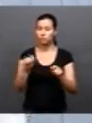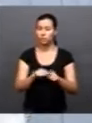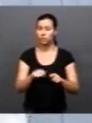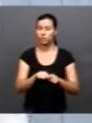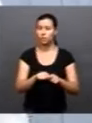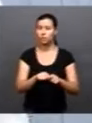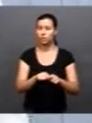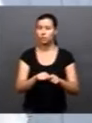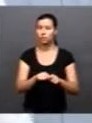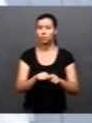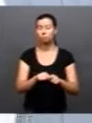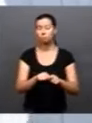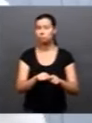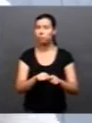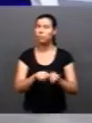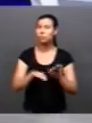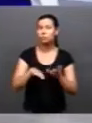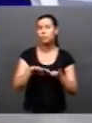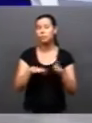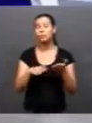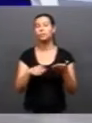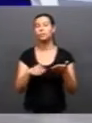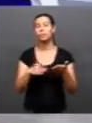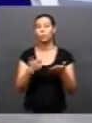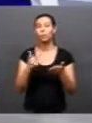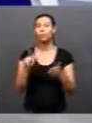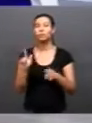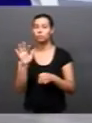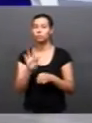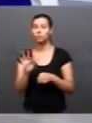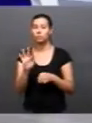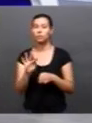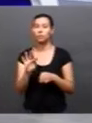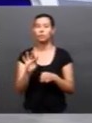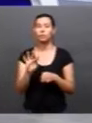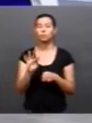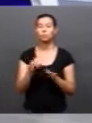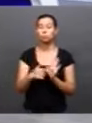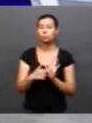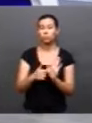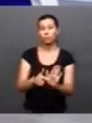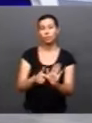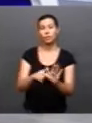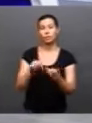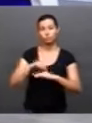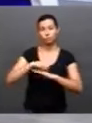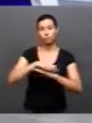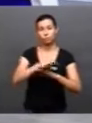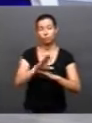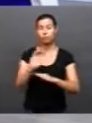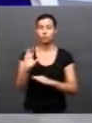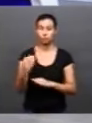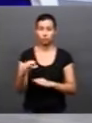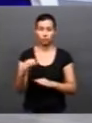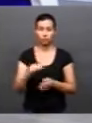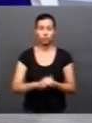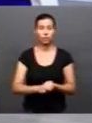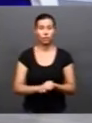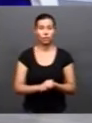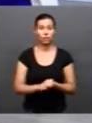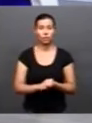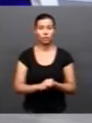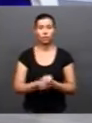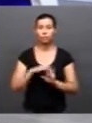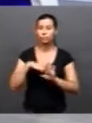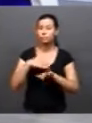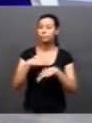quem sabe, né, Simone, se todas as universidades conseguirem dar um passo à frente com essa questão da divulgação científica, a gente consegue